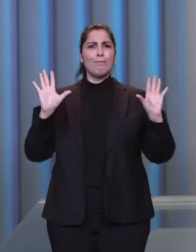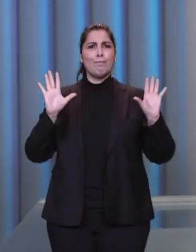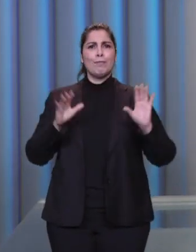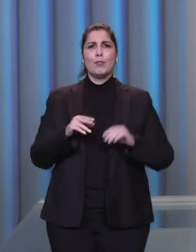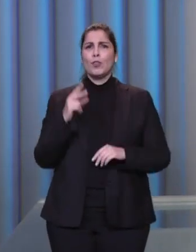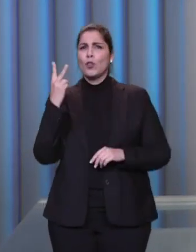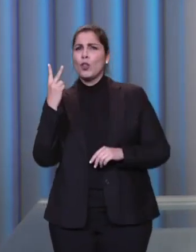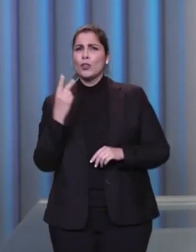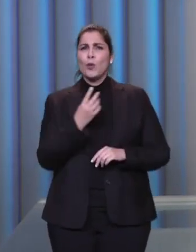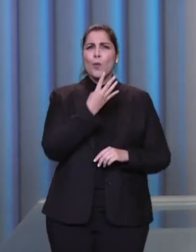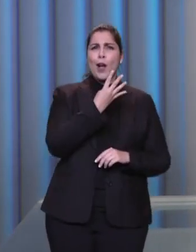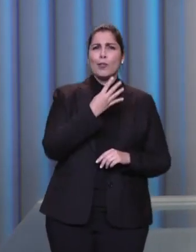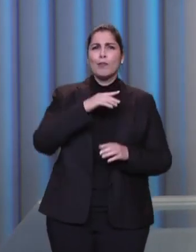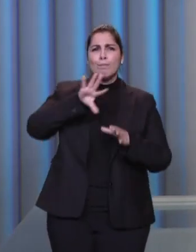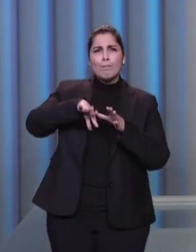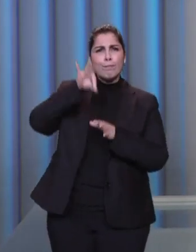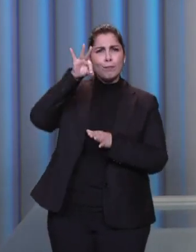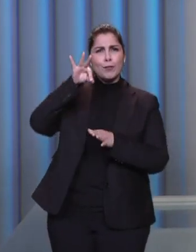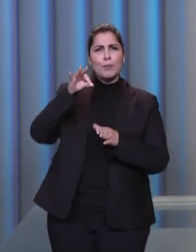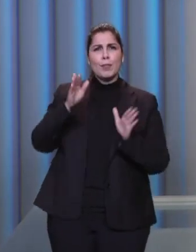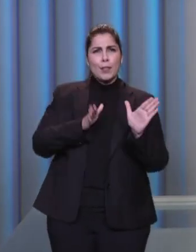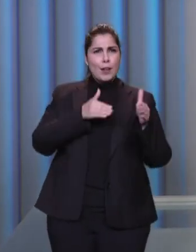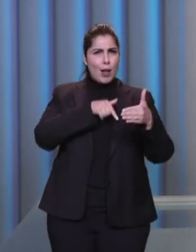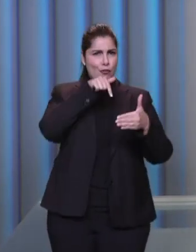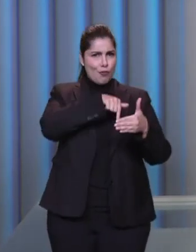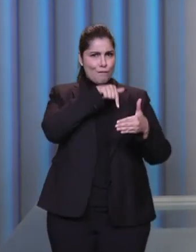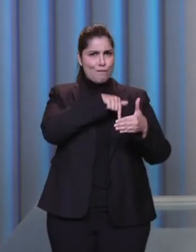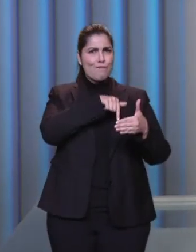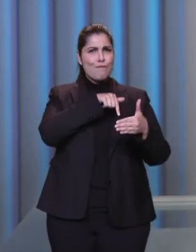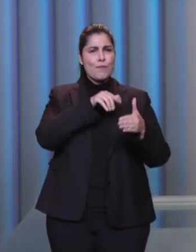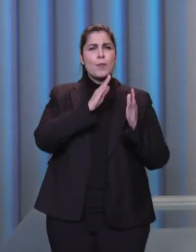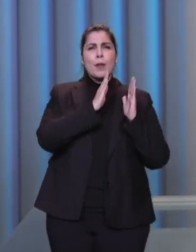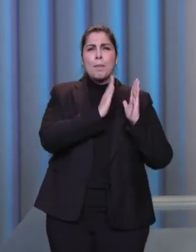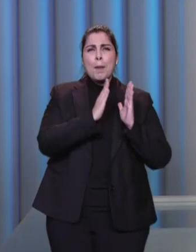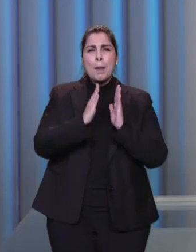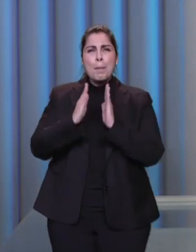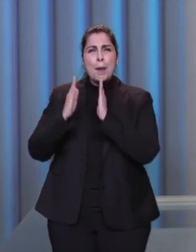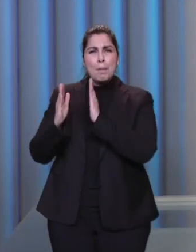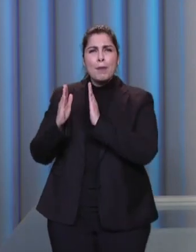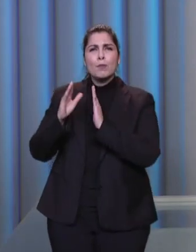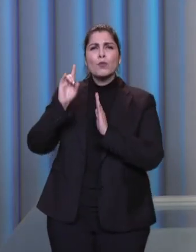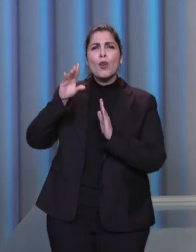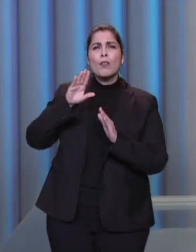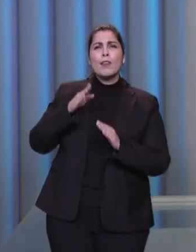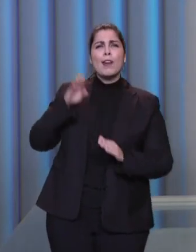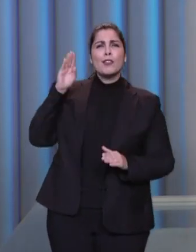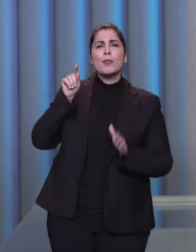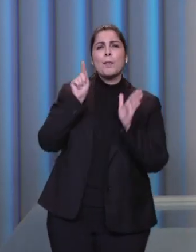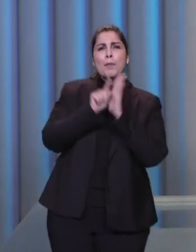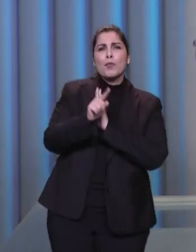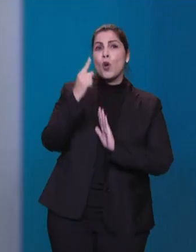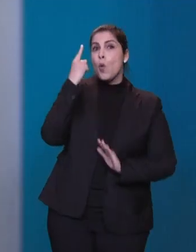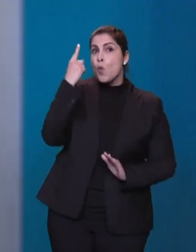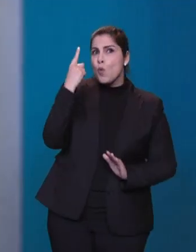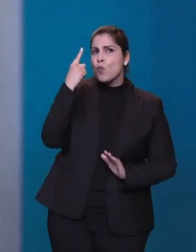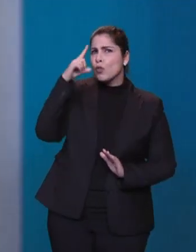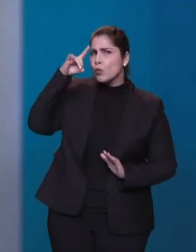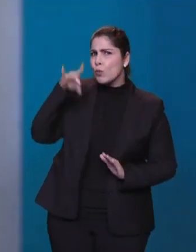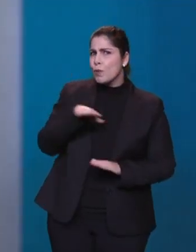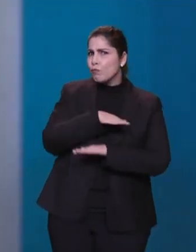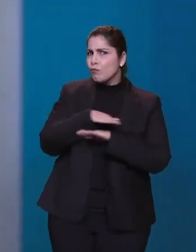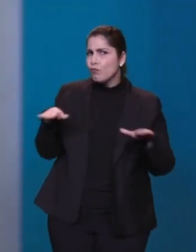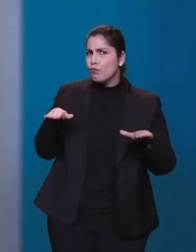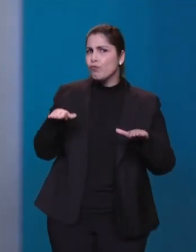os temas aqui nessa urna. Em cada bloco, todos os candidatos têm que ser questionados uma vez. O candidato terá